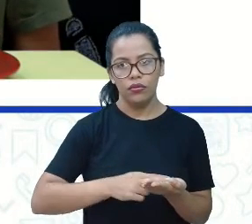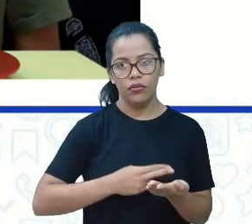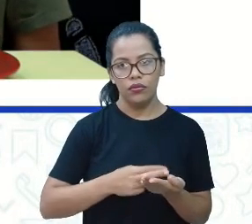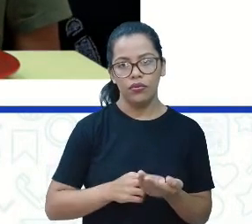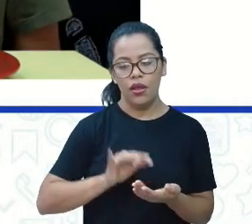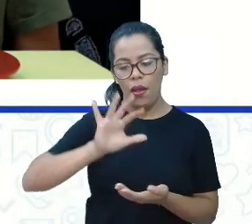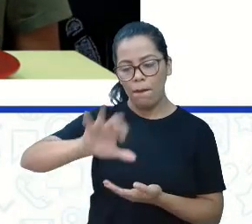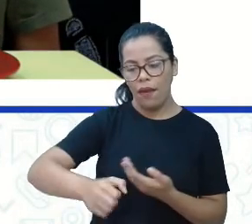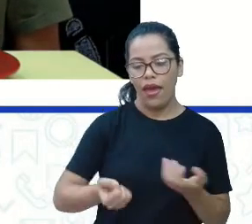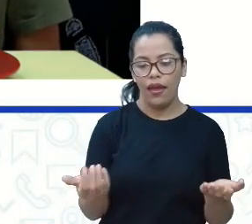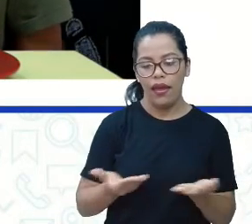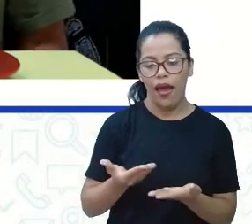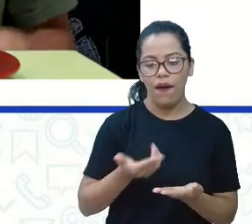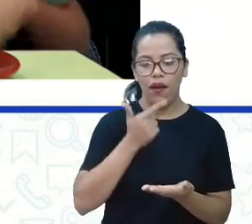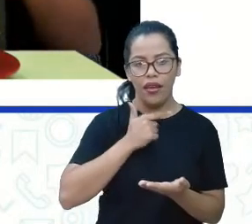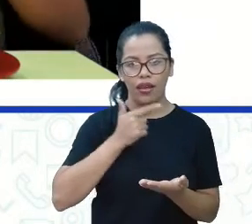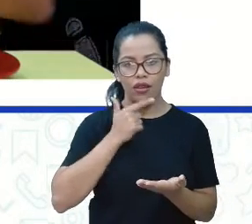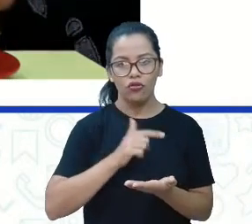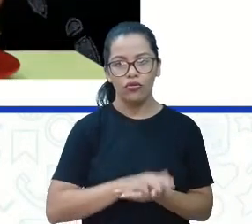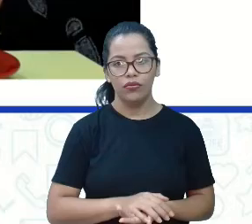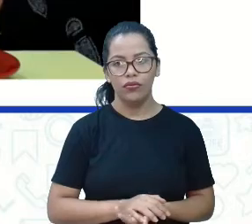Pegue uma fatia de queijo.